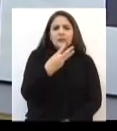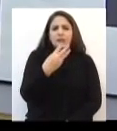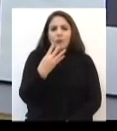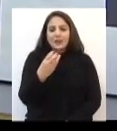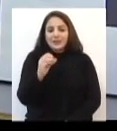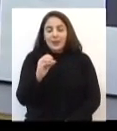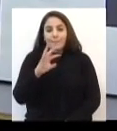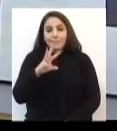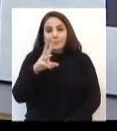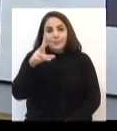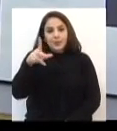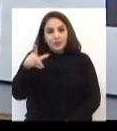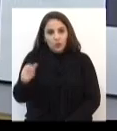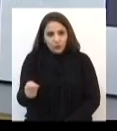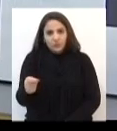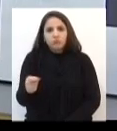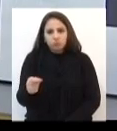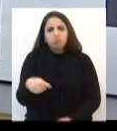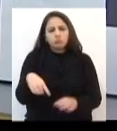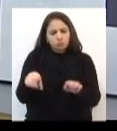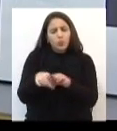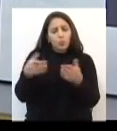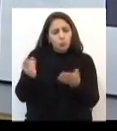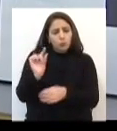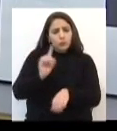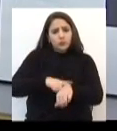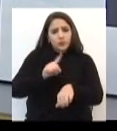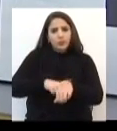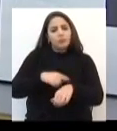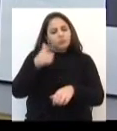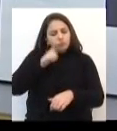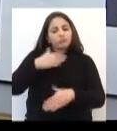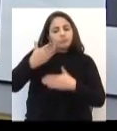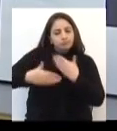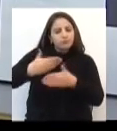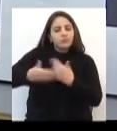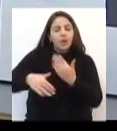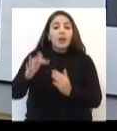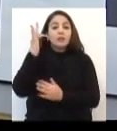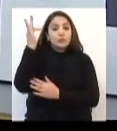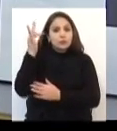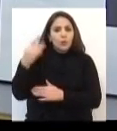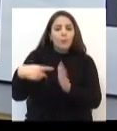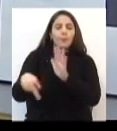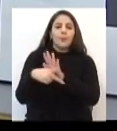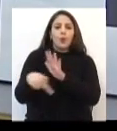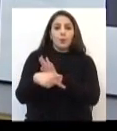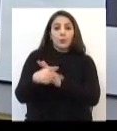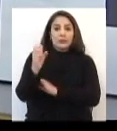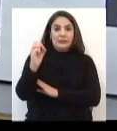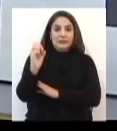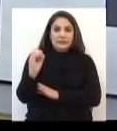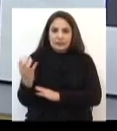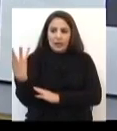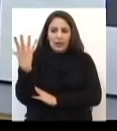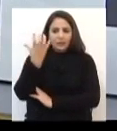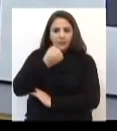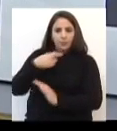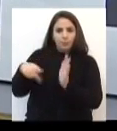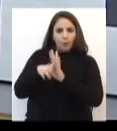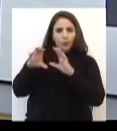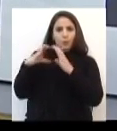340 milhões de reais em números redondos também recentemente, caminhando muito em linha com aquela filosofia do Sicredi. Os recursos captados aqui